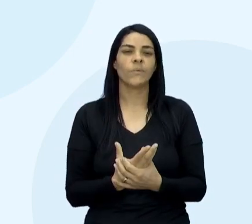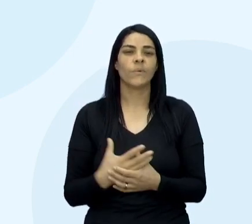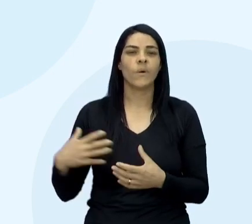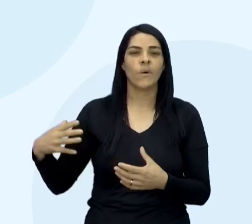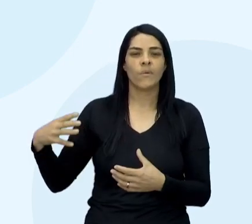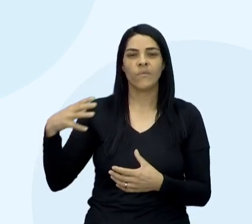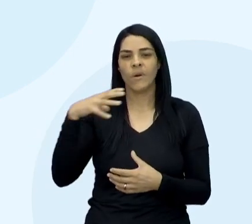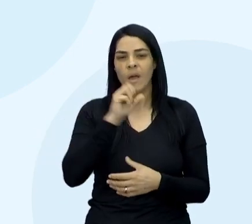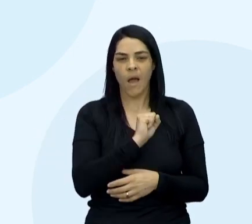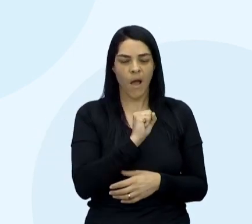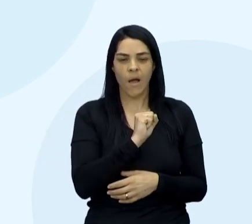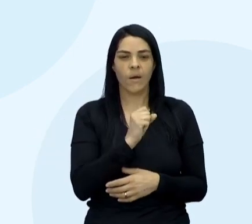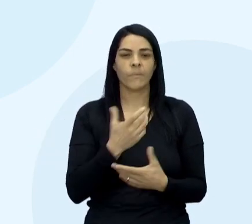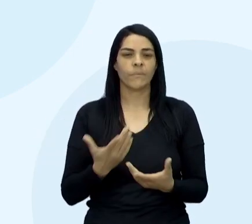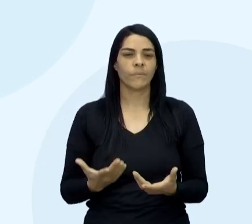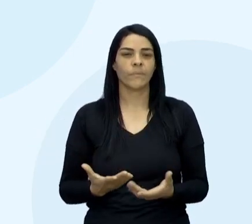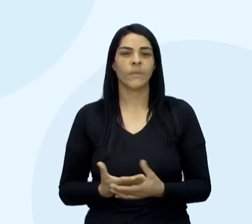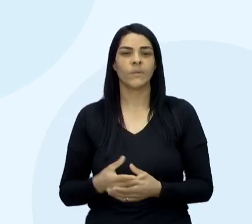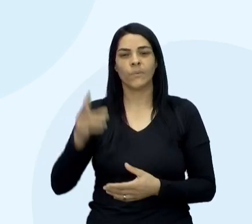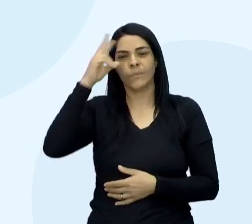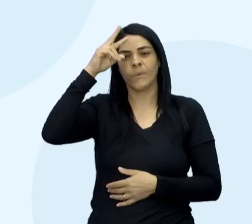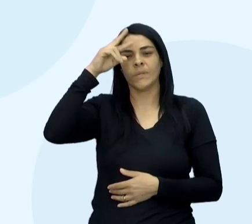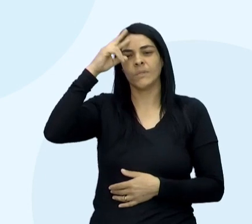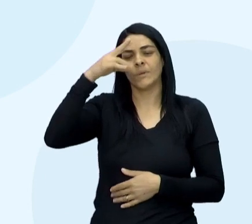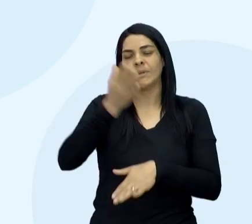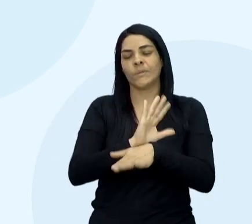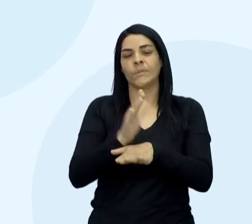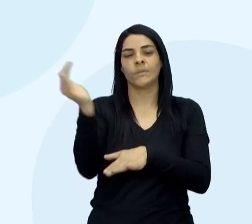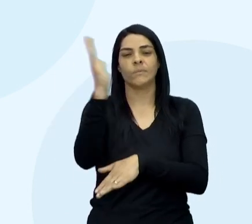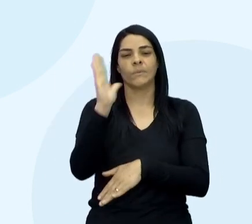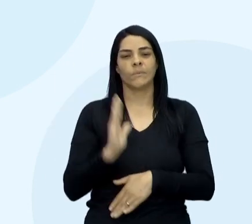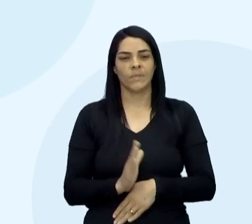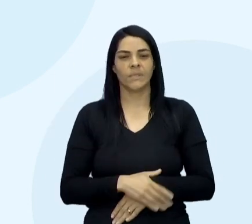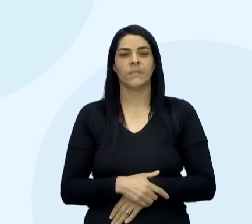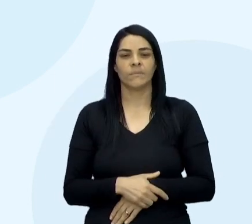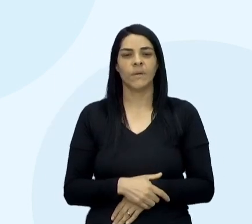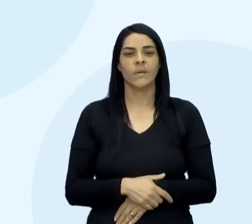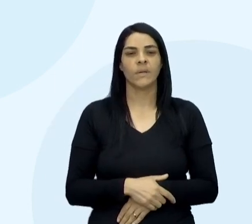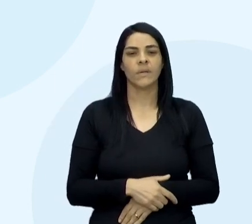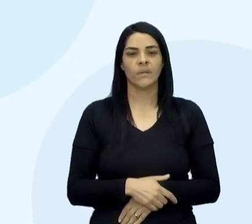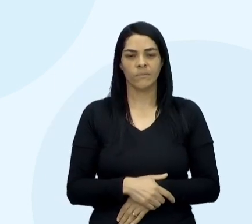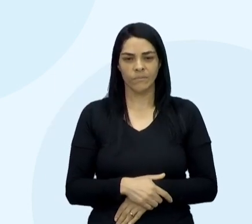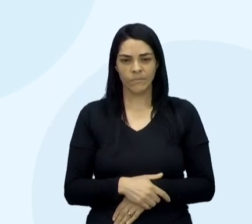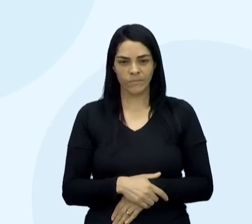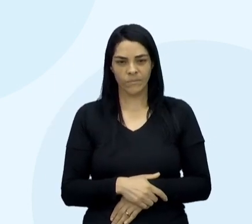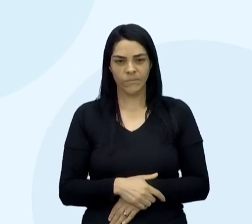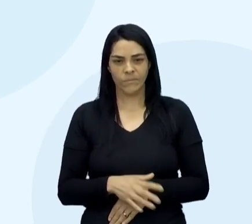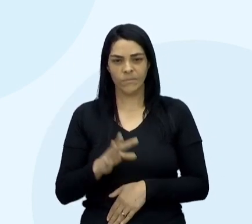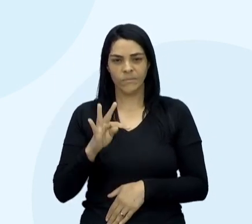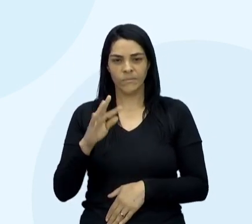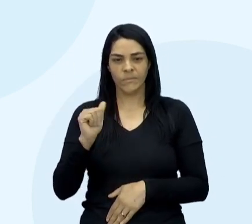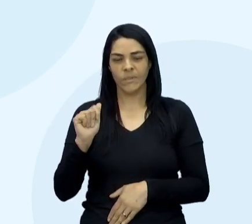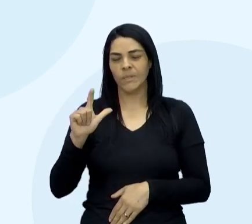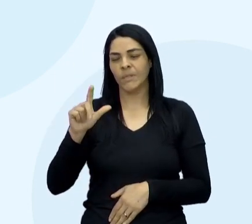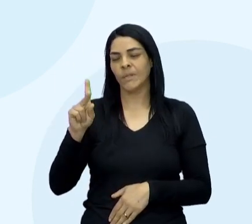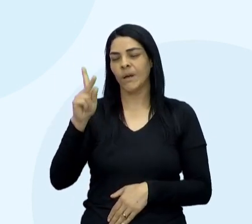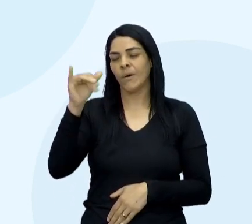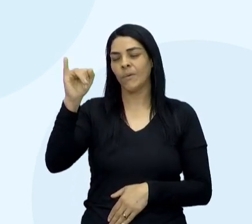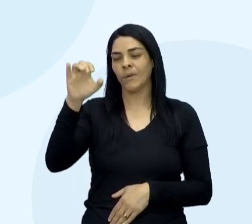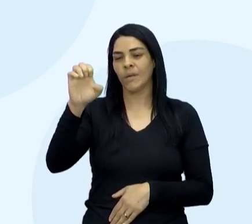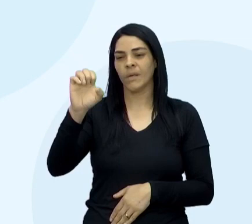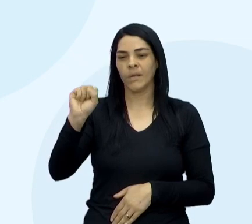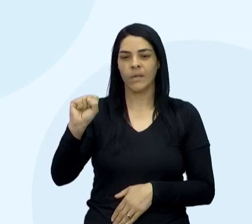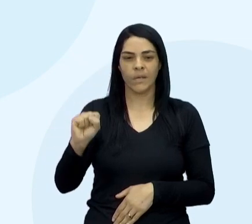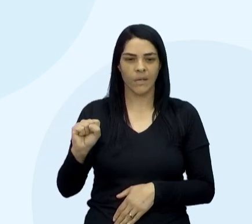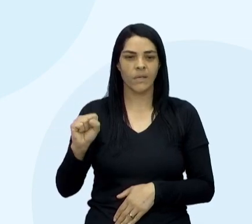que os talkies, outra palavrinha para vocês, os talkies, que são os filmes falados de Hollywood, têm dificuldade de entrar no mercado.